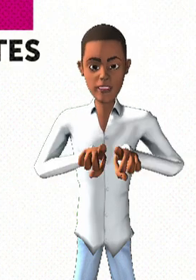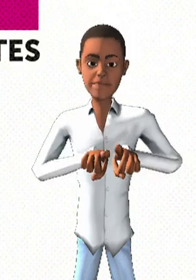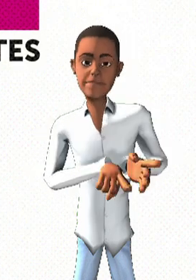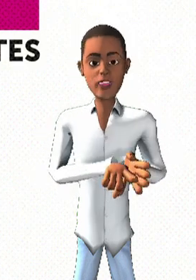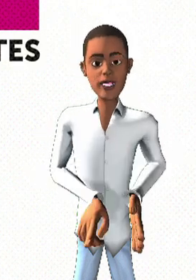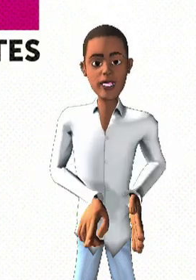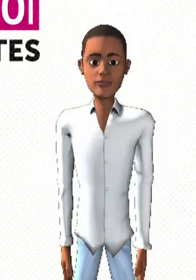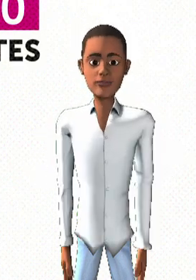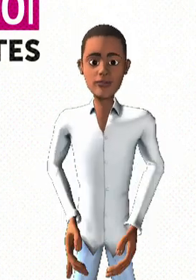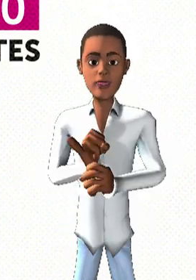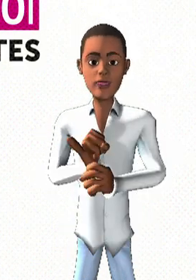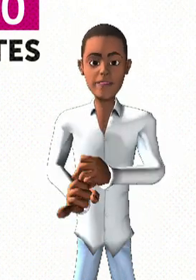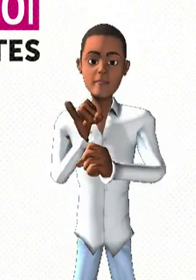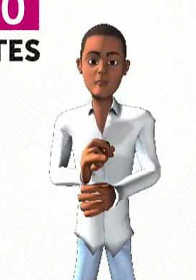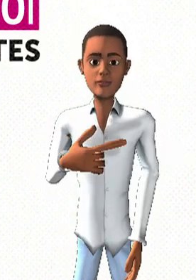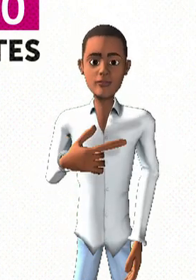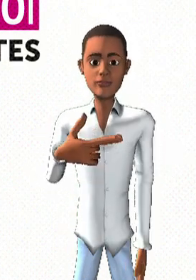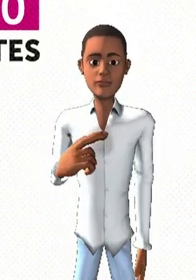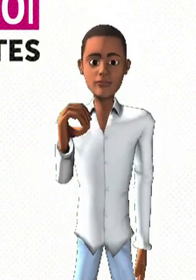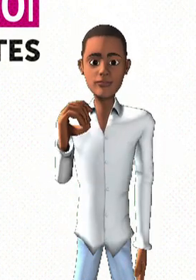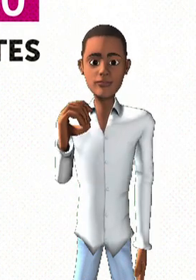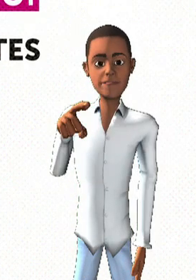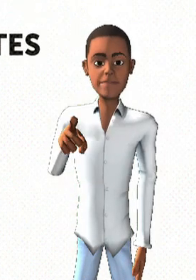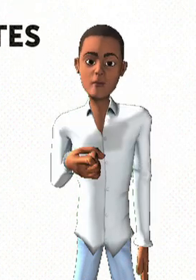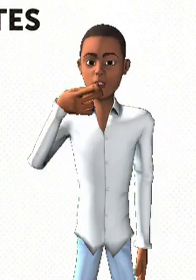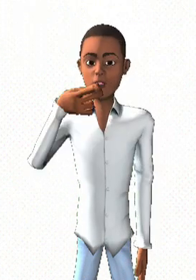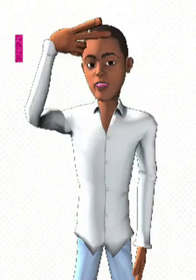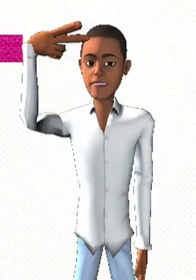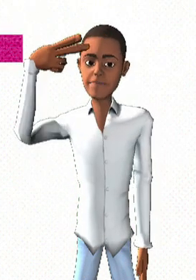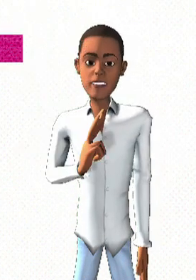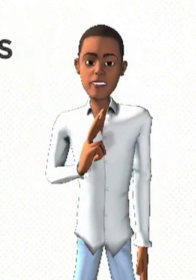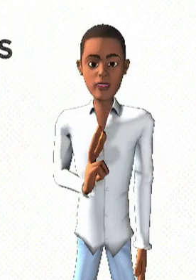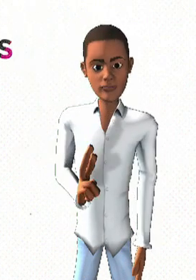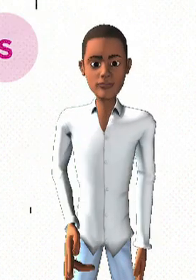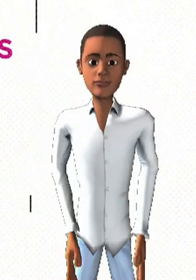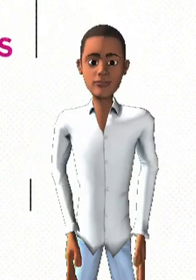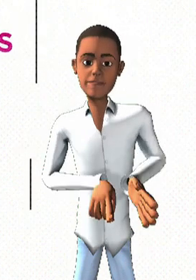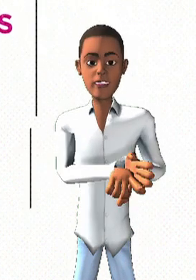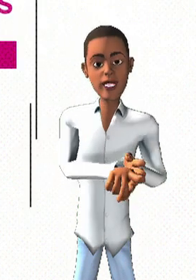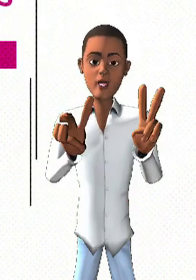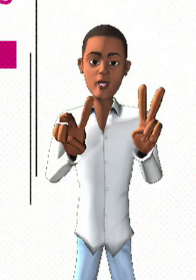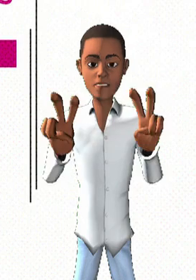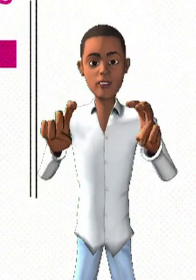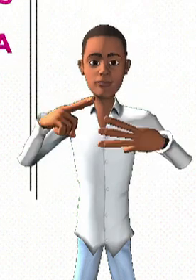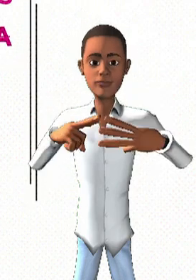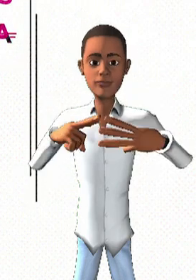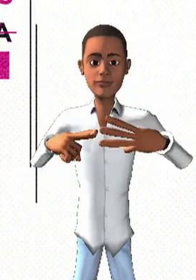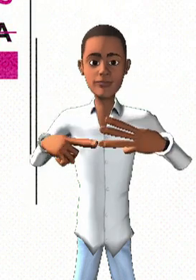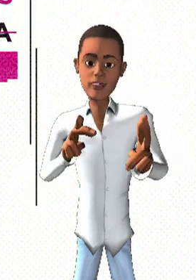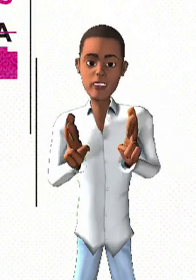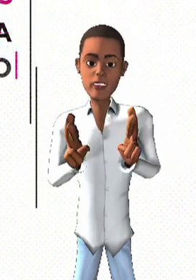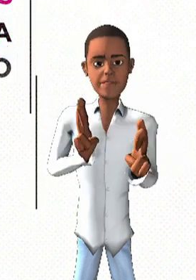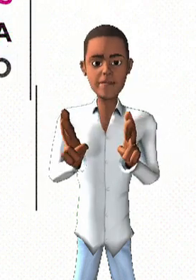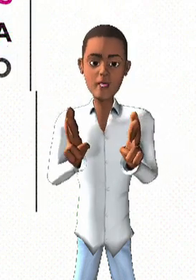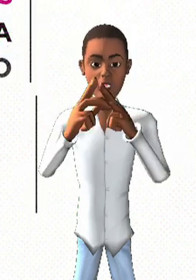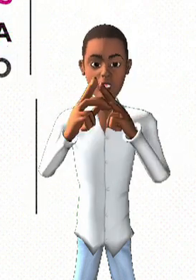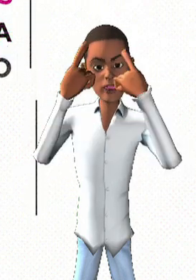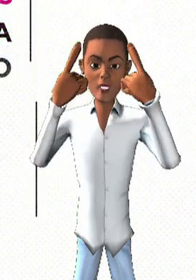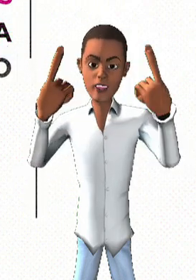vários estados. E uma pesquisa online com mais de 20 mil participantes, abordando temas como